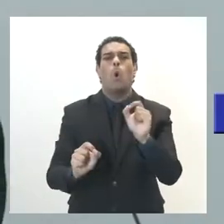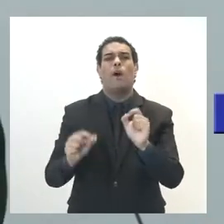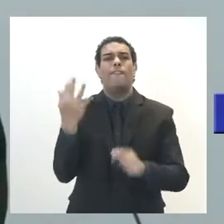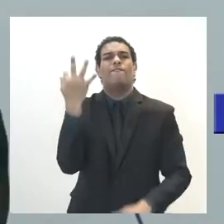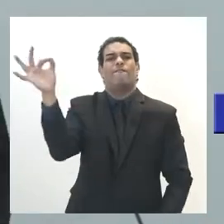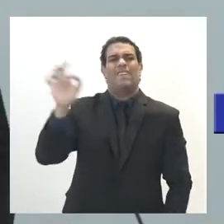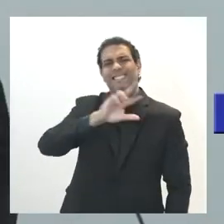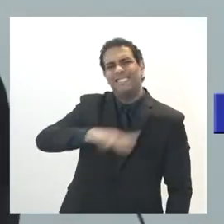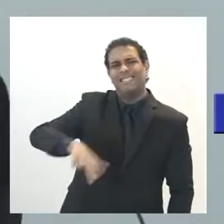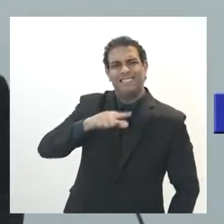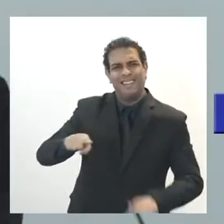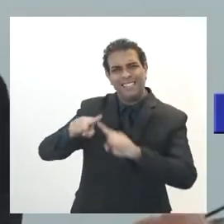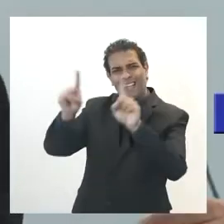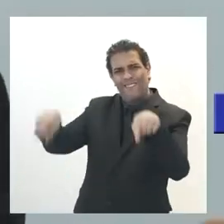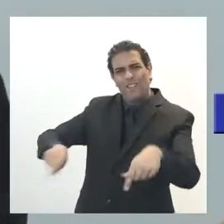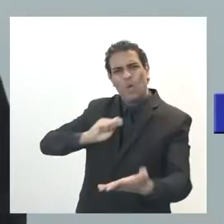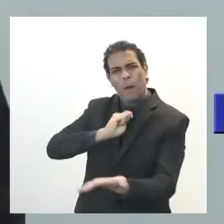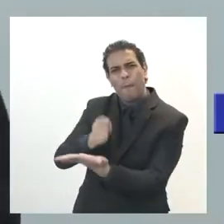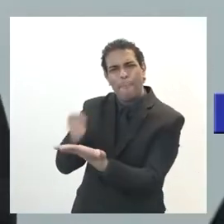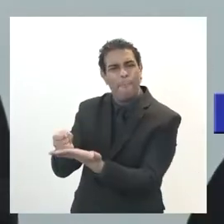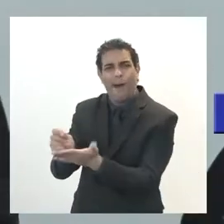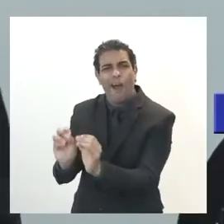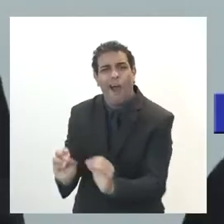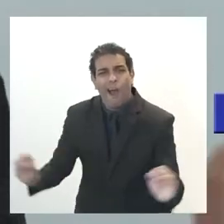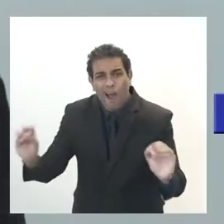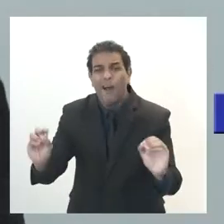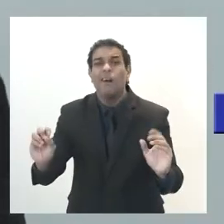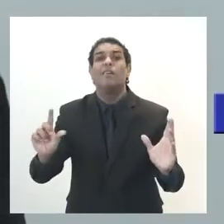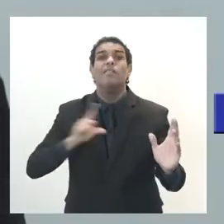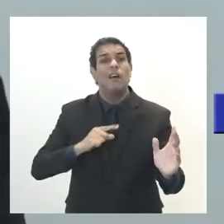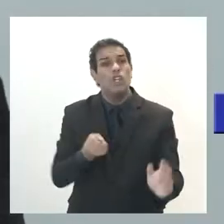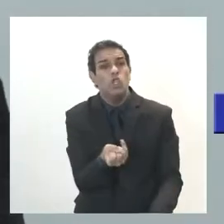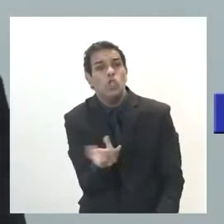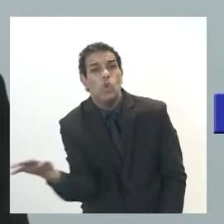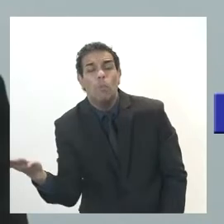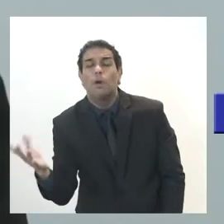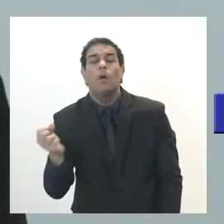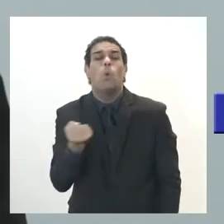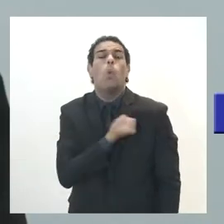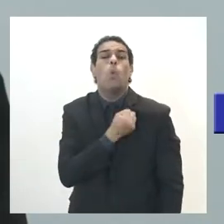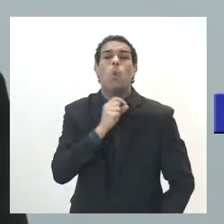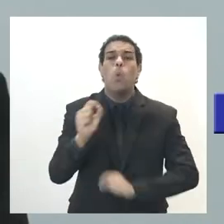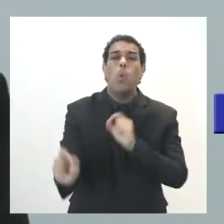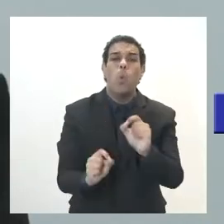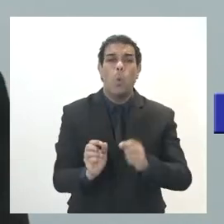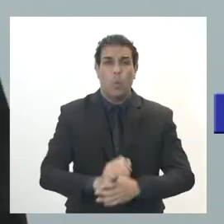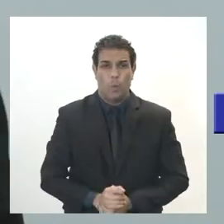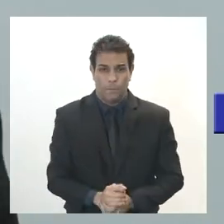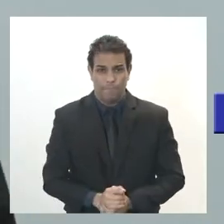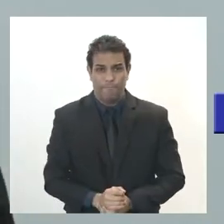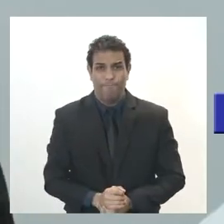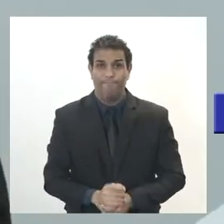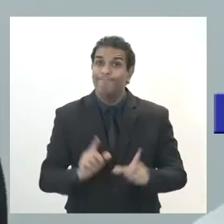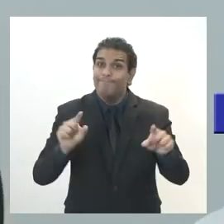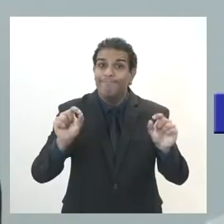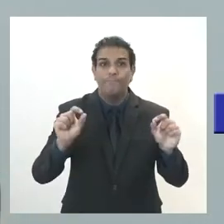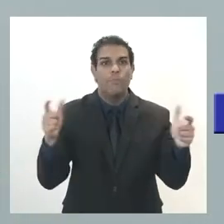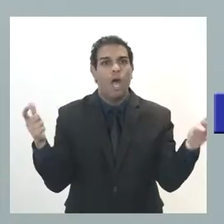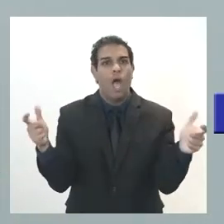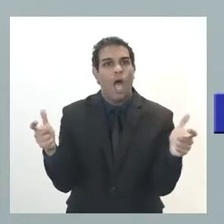Federal não tem a ver com servidor público GLS Inclusive tem número de que vem mostrando tem números que vem mostrando a